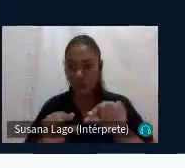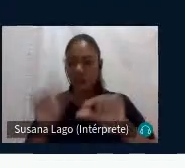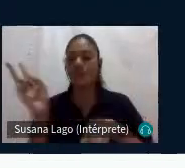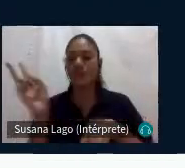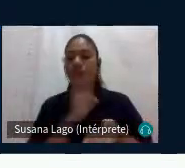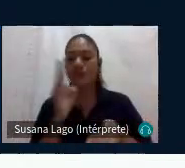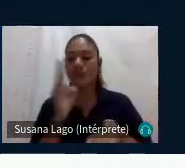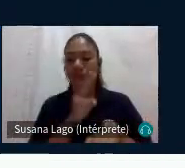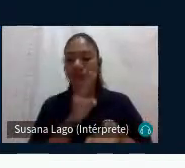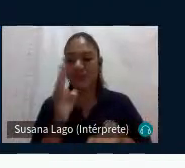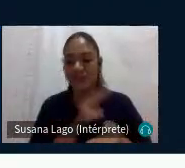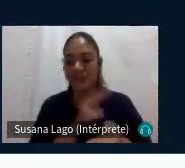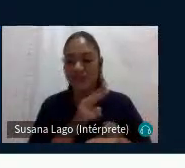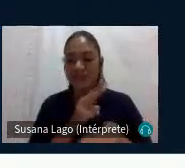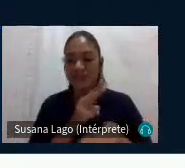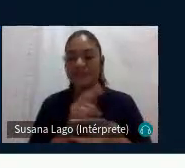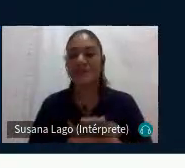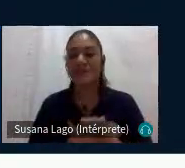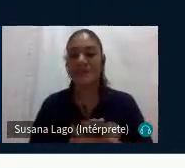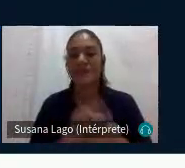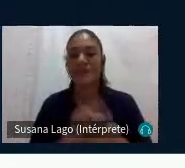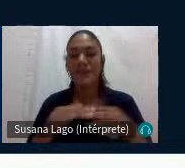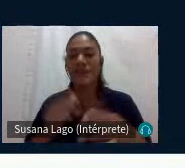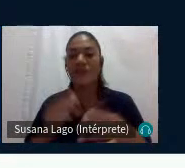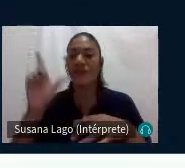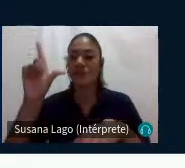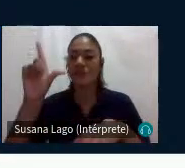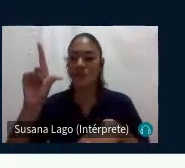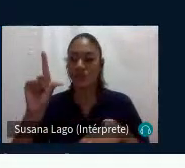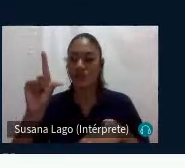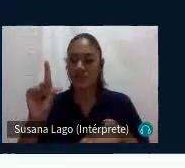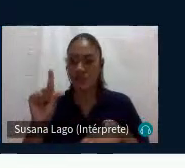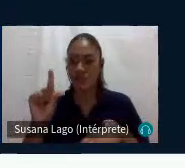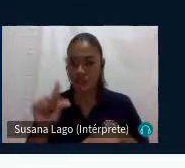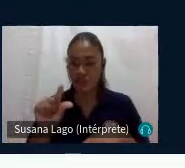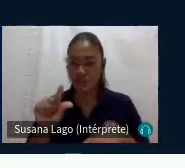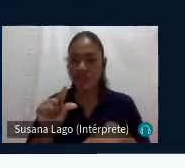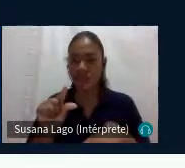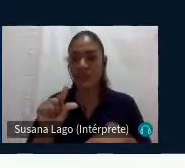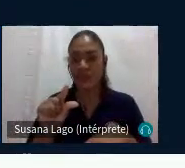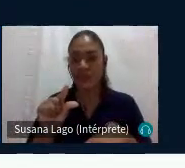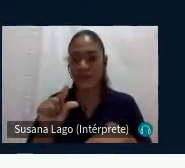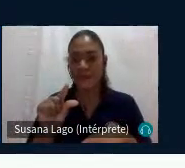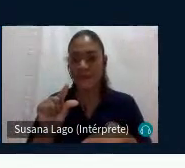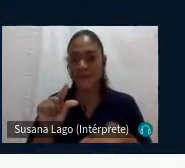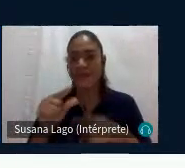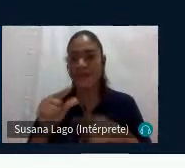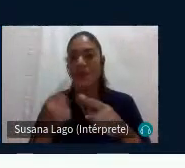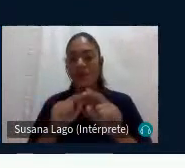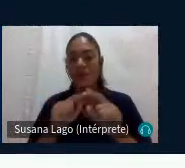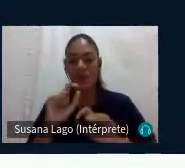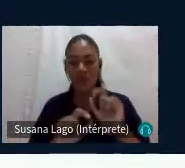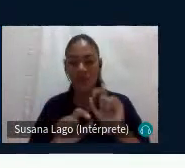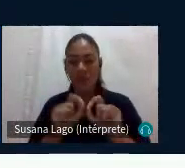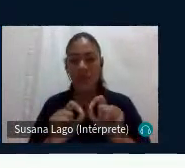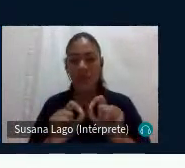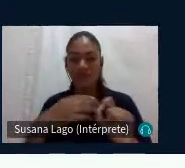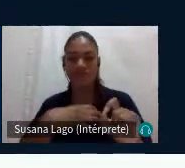Não diminuir, mas, enfim, vai ser diminuída porque vai estar no efeito polia, que eu vou mostrar no